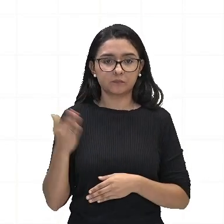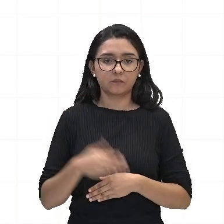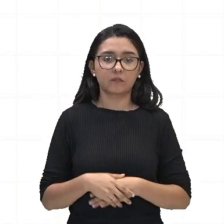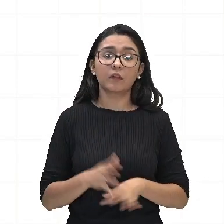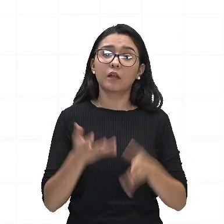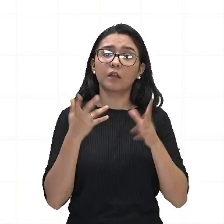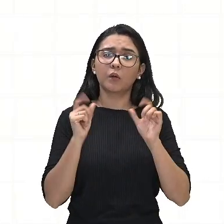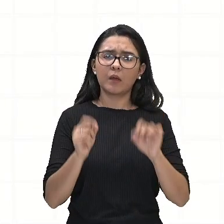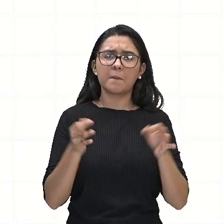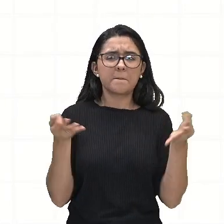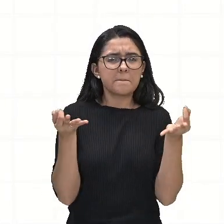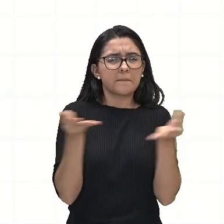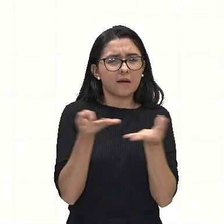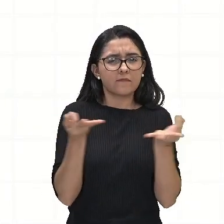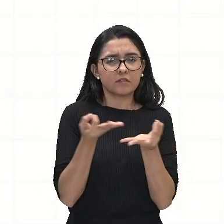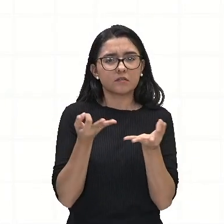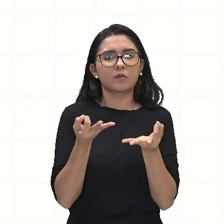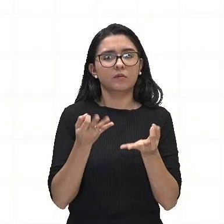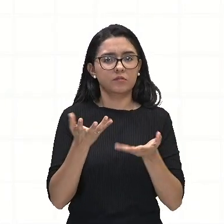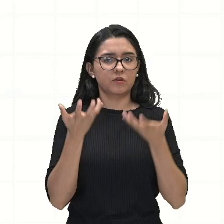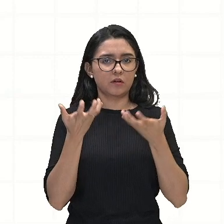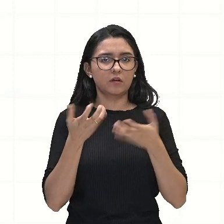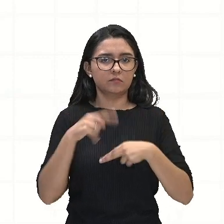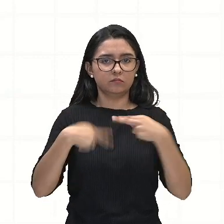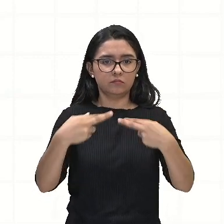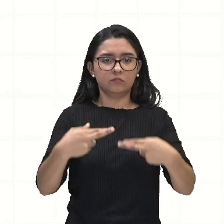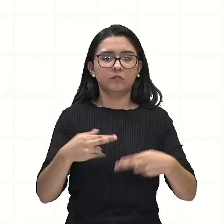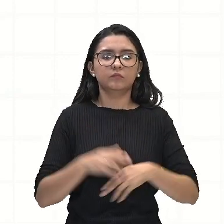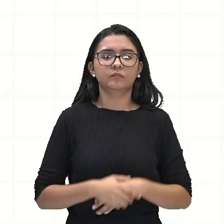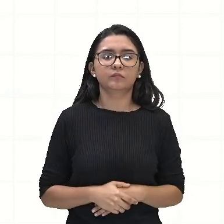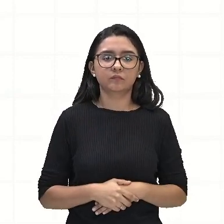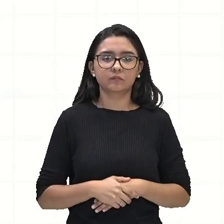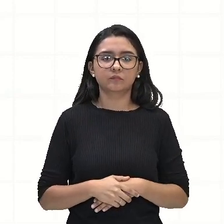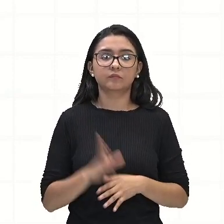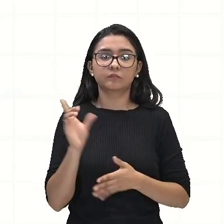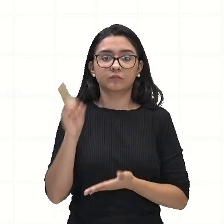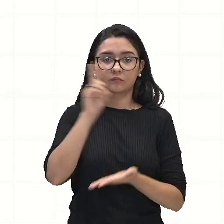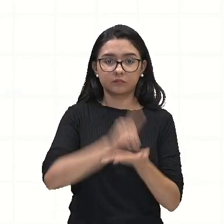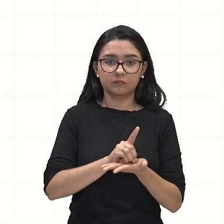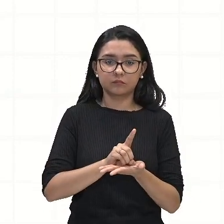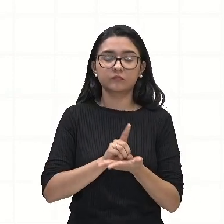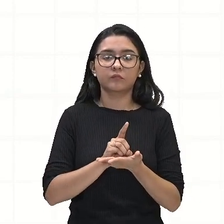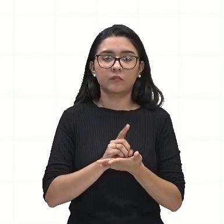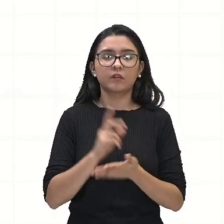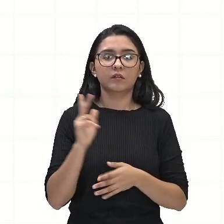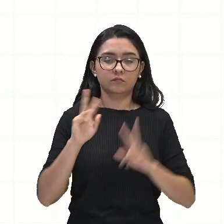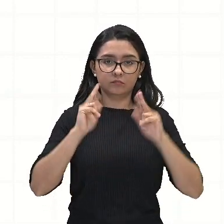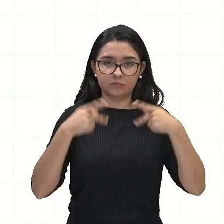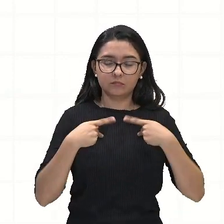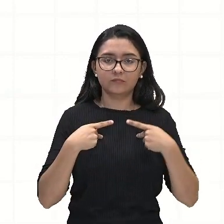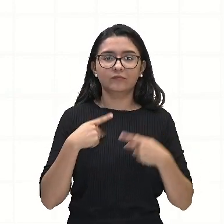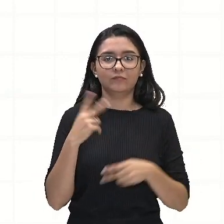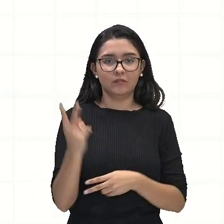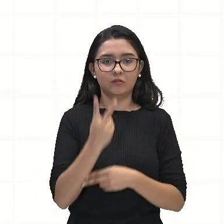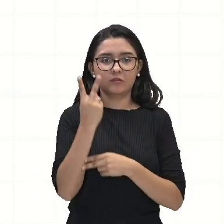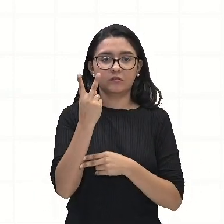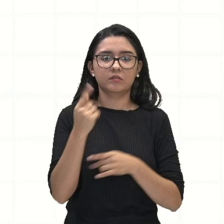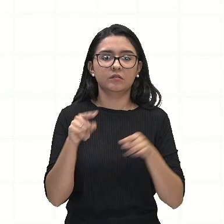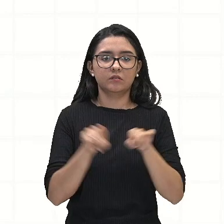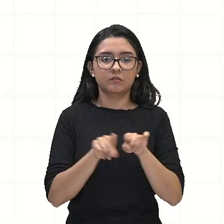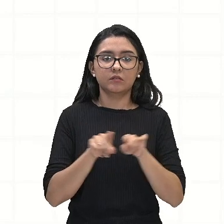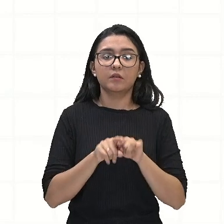busca pela perfeição. O antropocentrismo, ele vai ser valorizado. Eu tenho também a questão